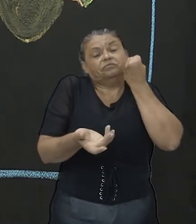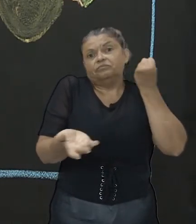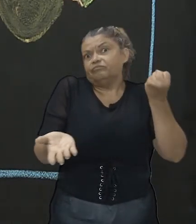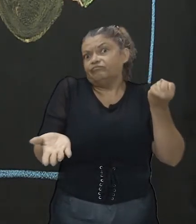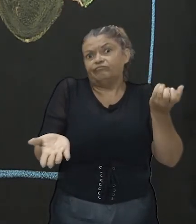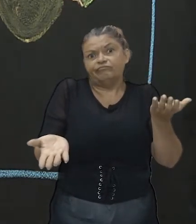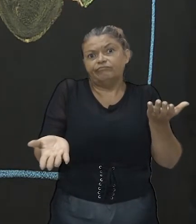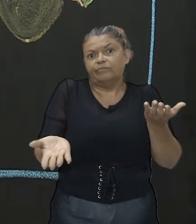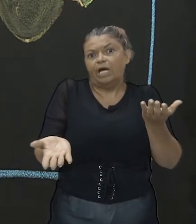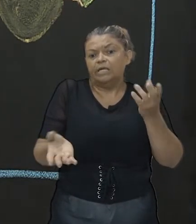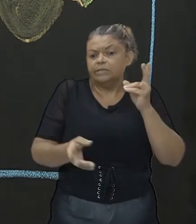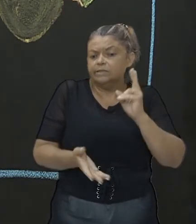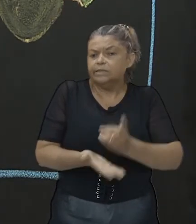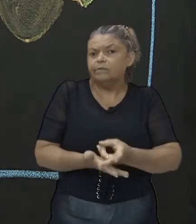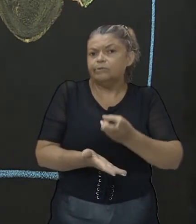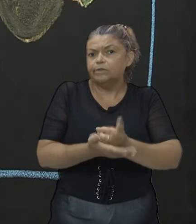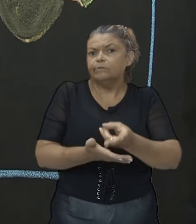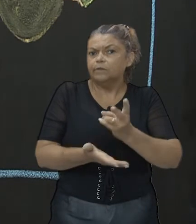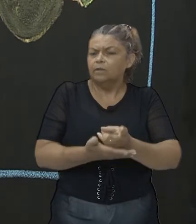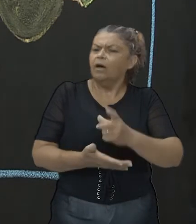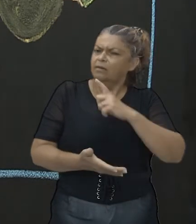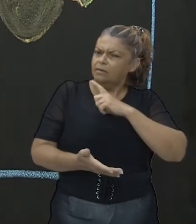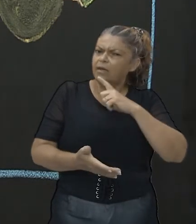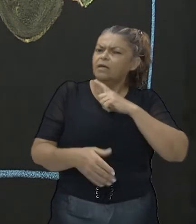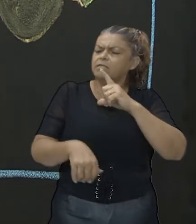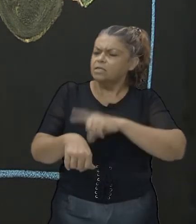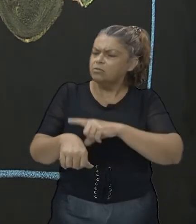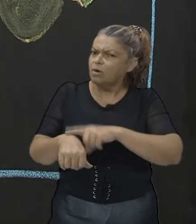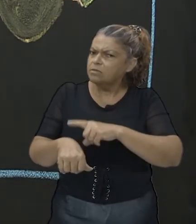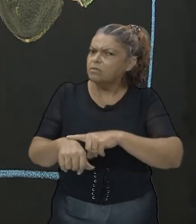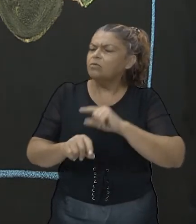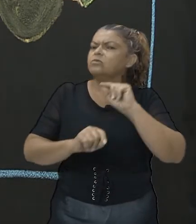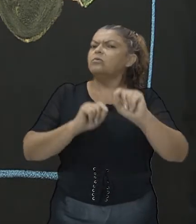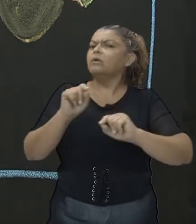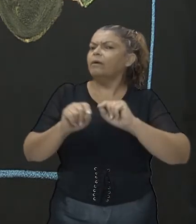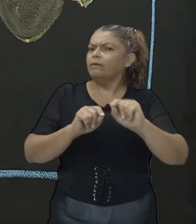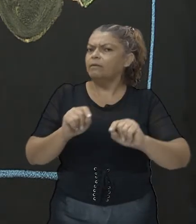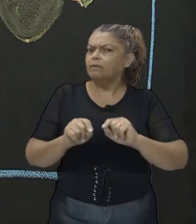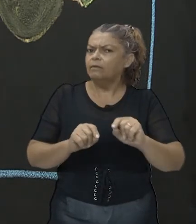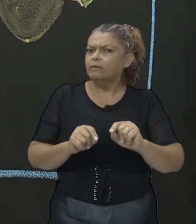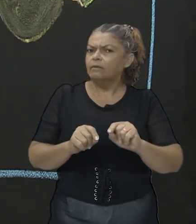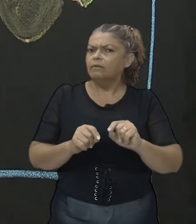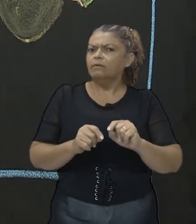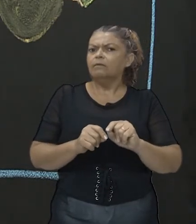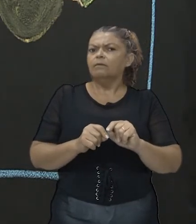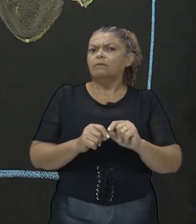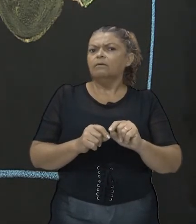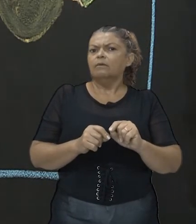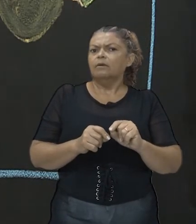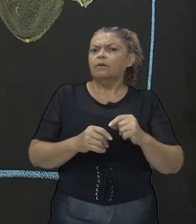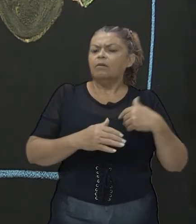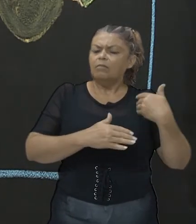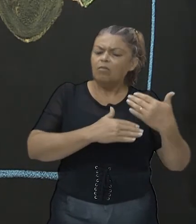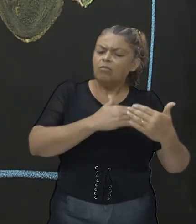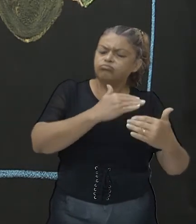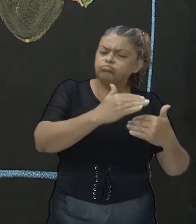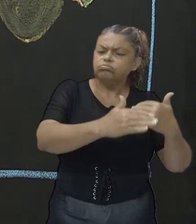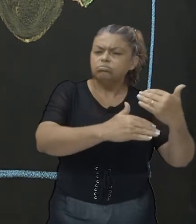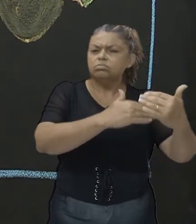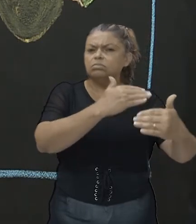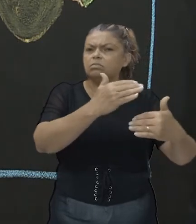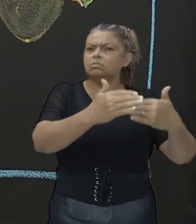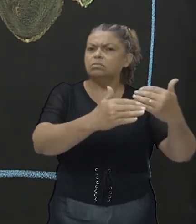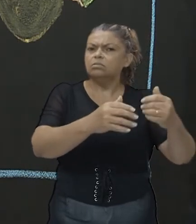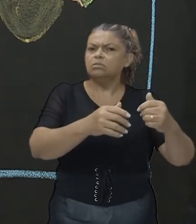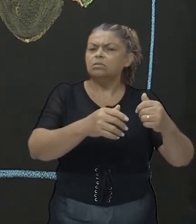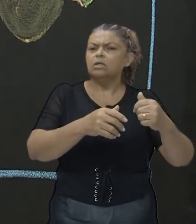constantemente. Porém, existem situações ali de maneira também que ao longo do tempo foi